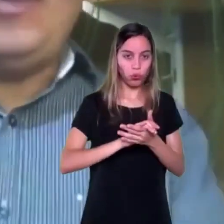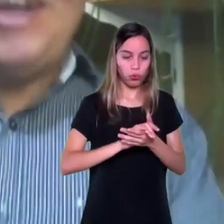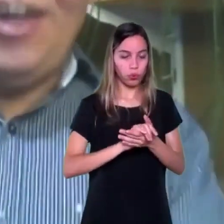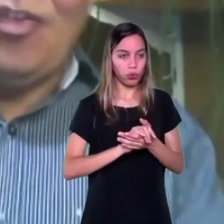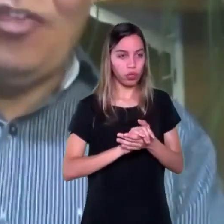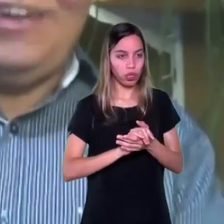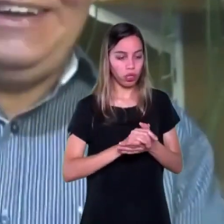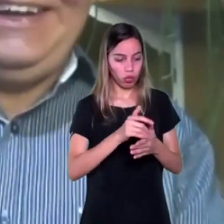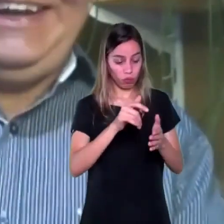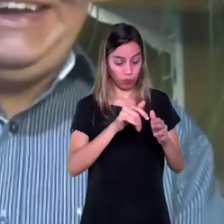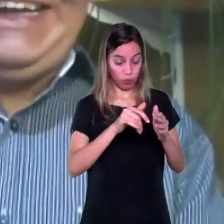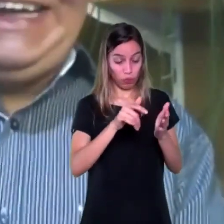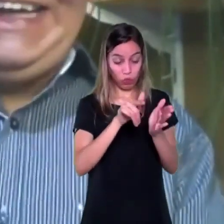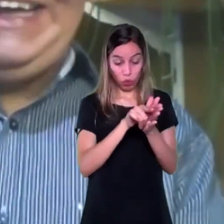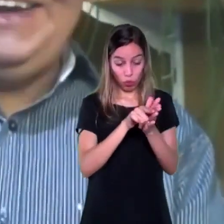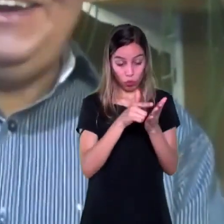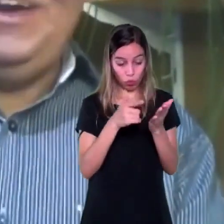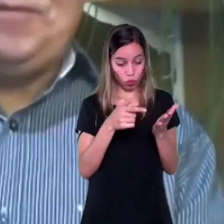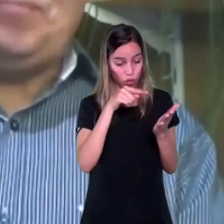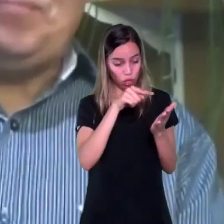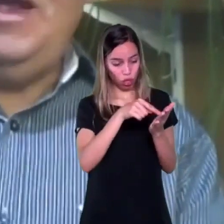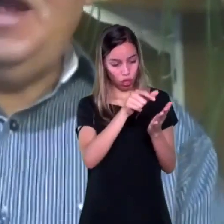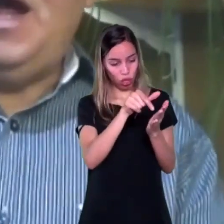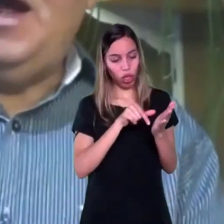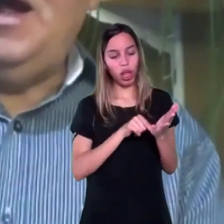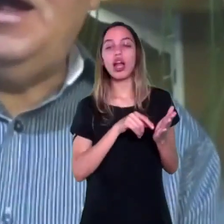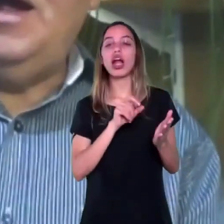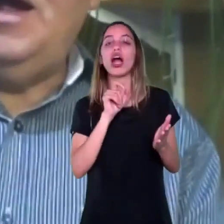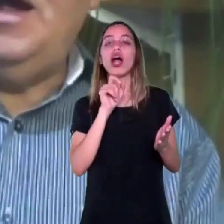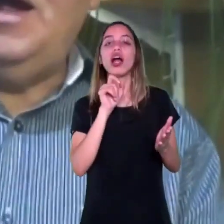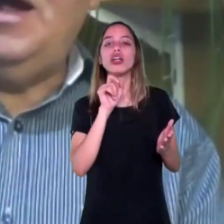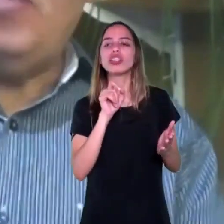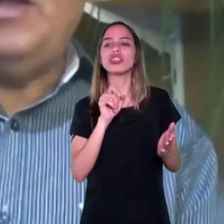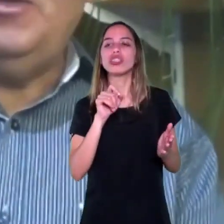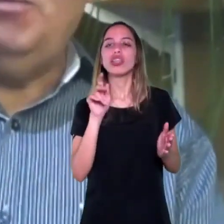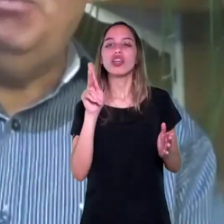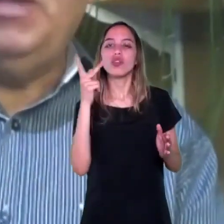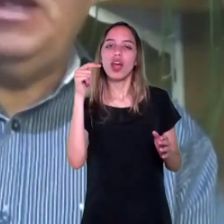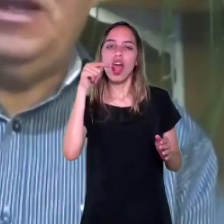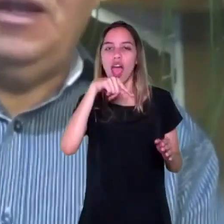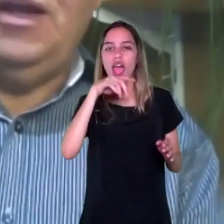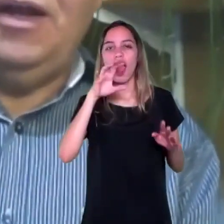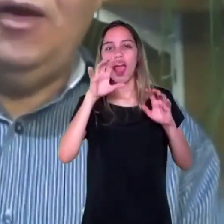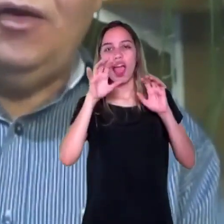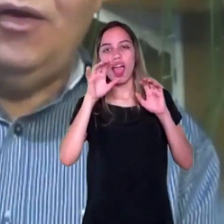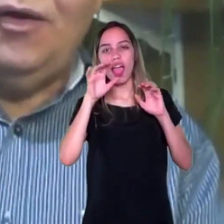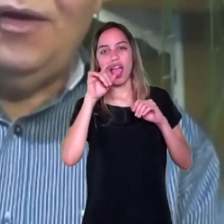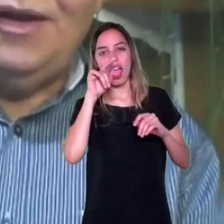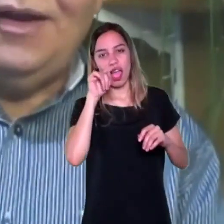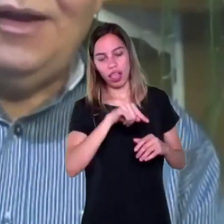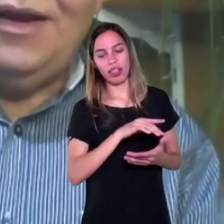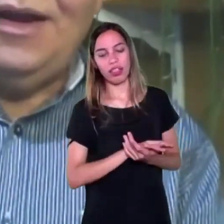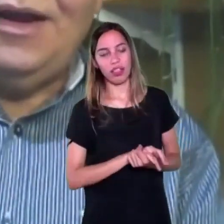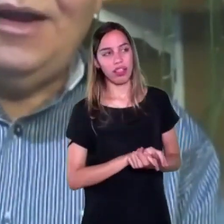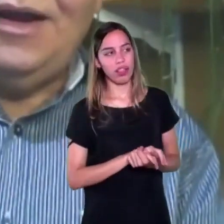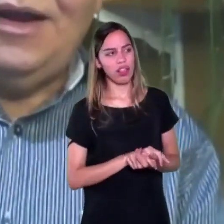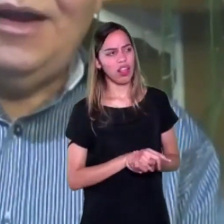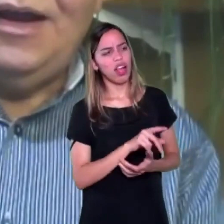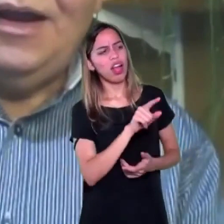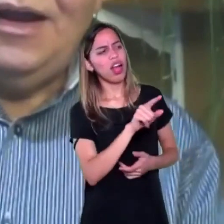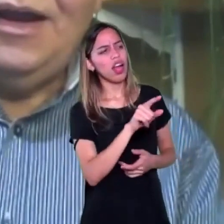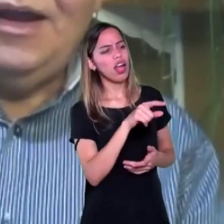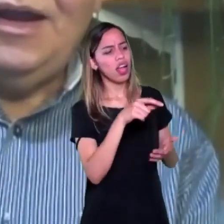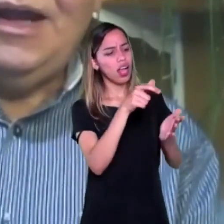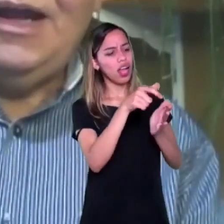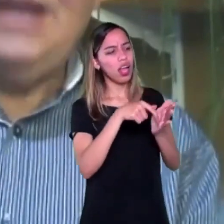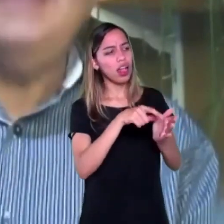Que História é Essa? E a semana passada eu publiquei... E traz o quê? Casos, sempre